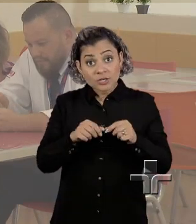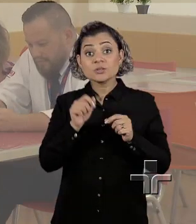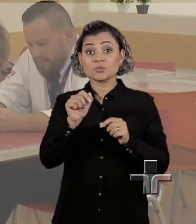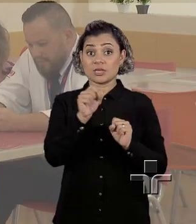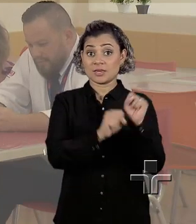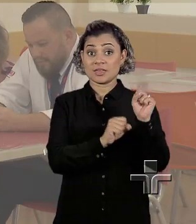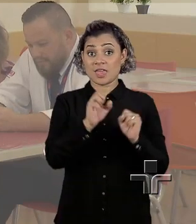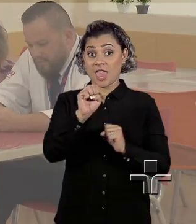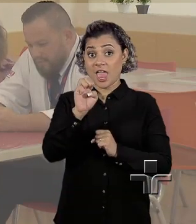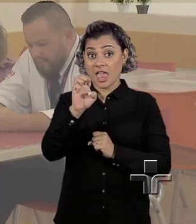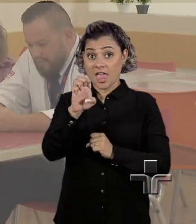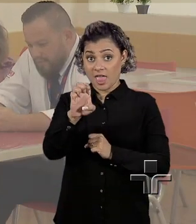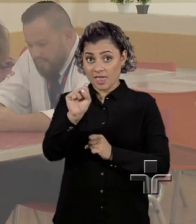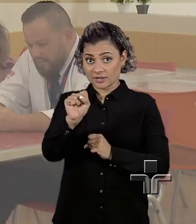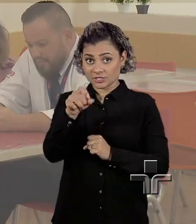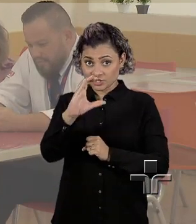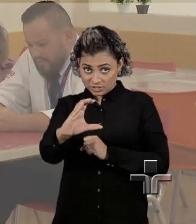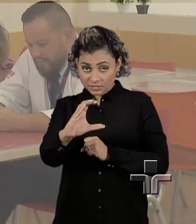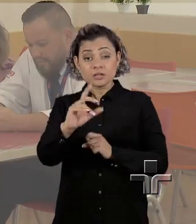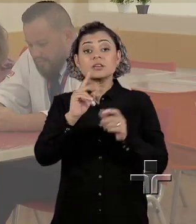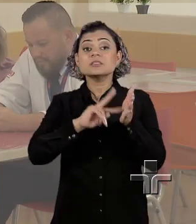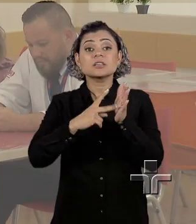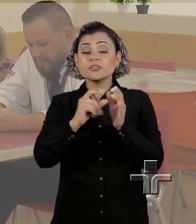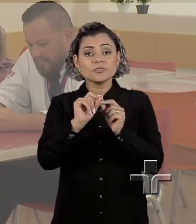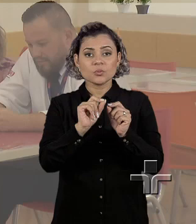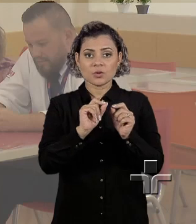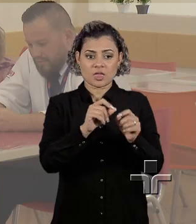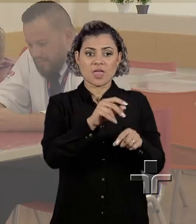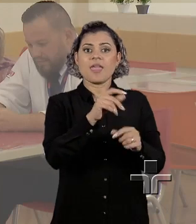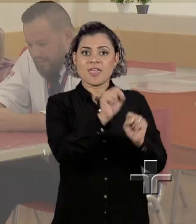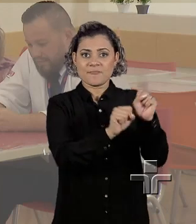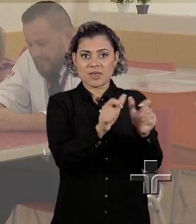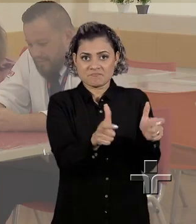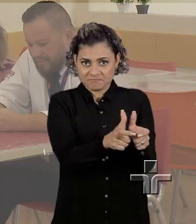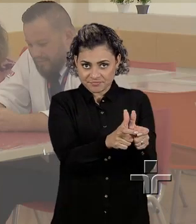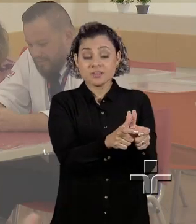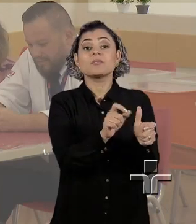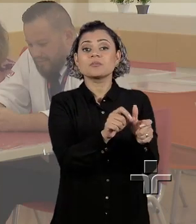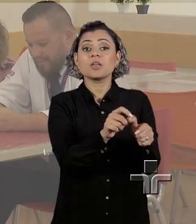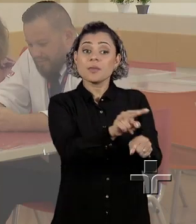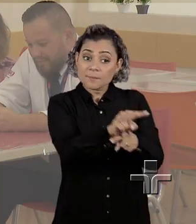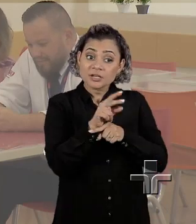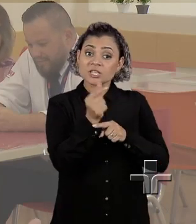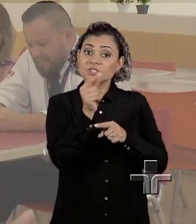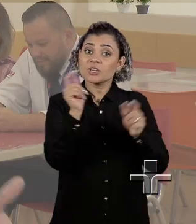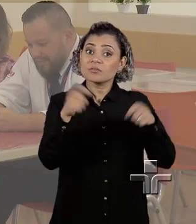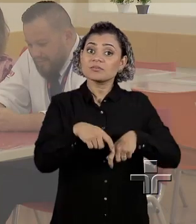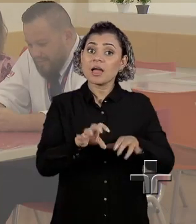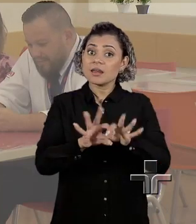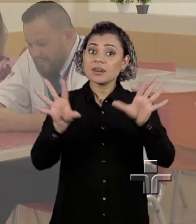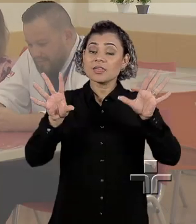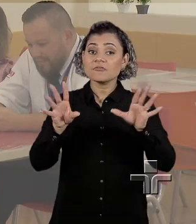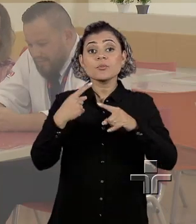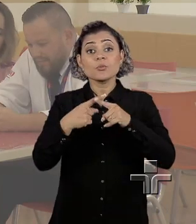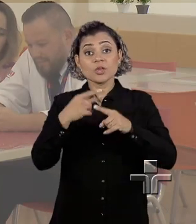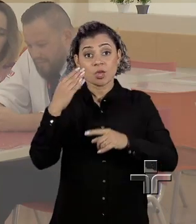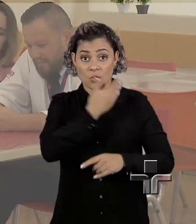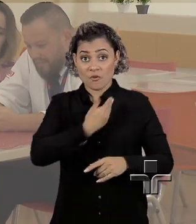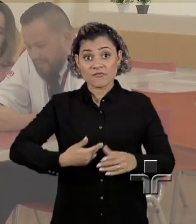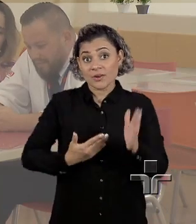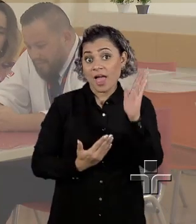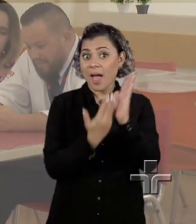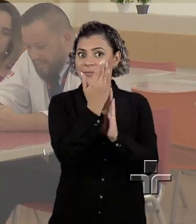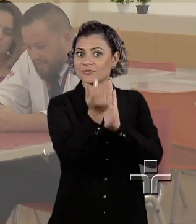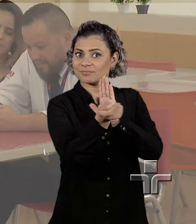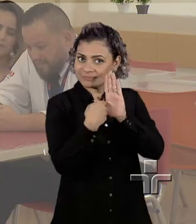a ESC, que foi regulamentada pelo governo justamente para atender esses negócios que não se adequam às exigências